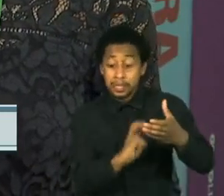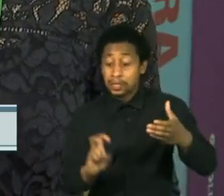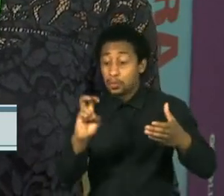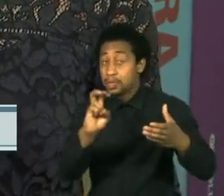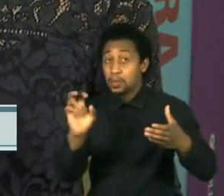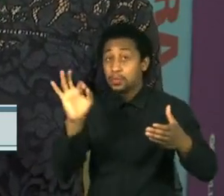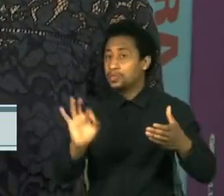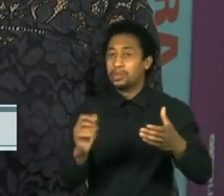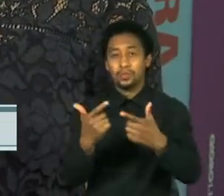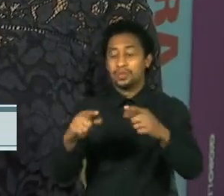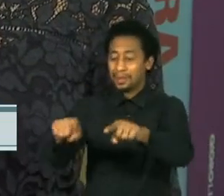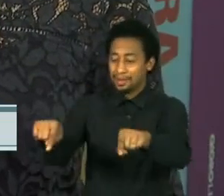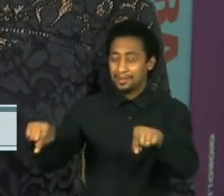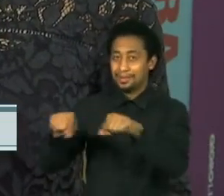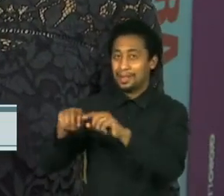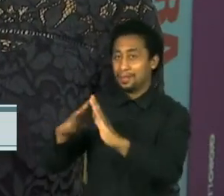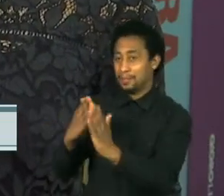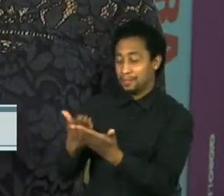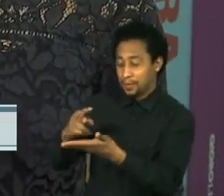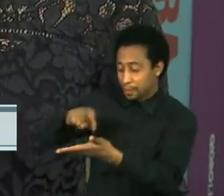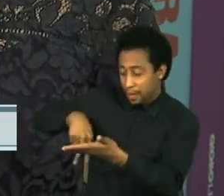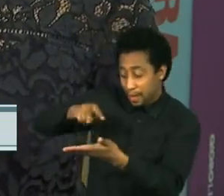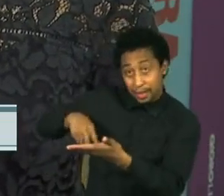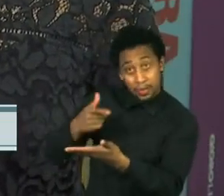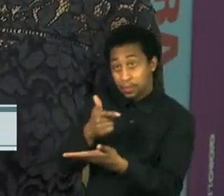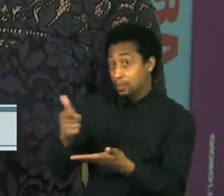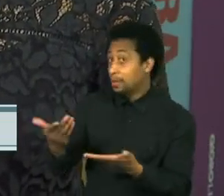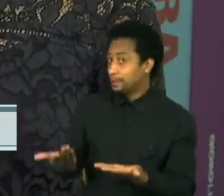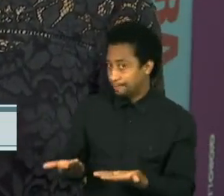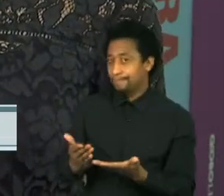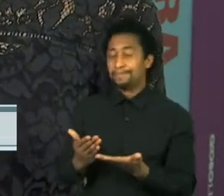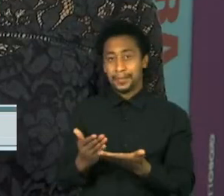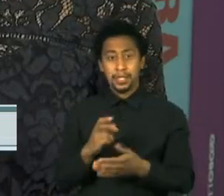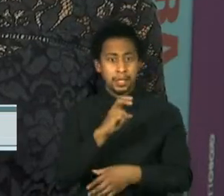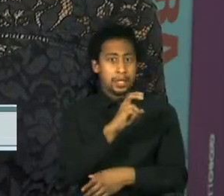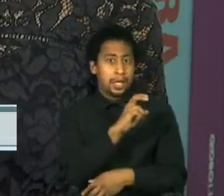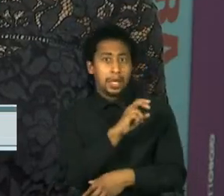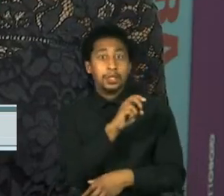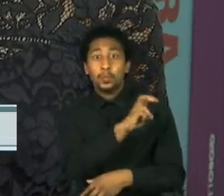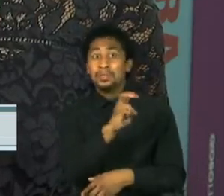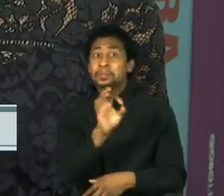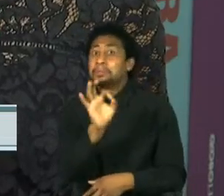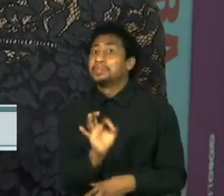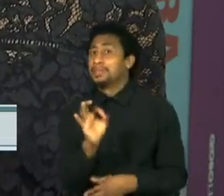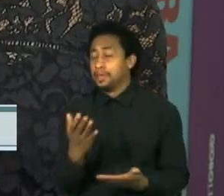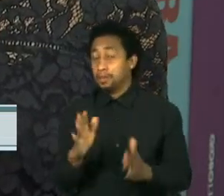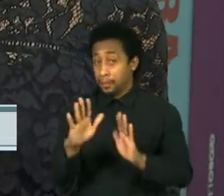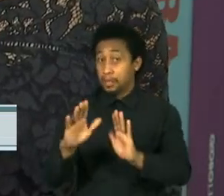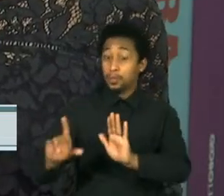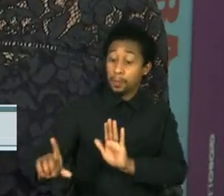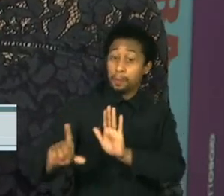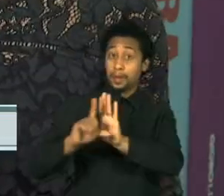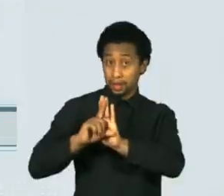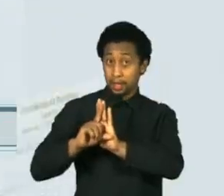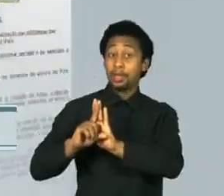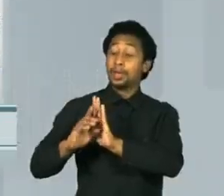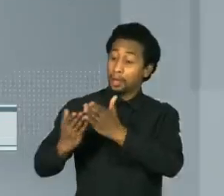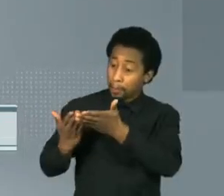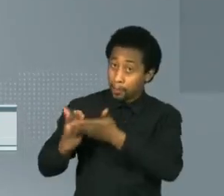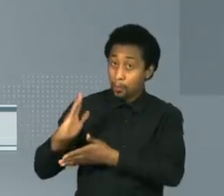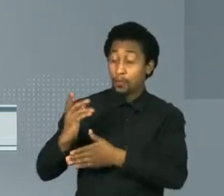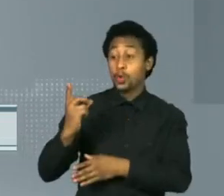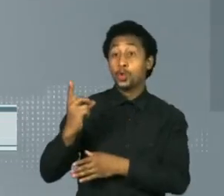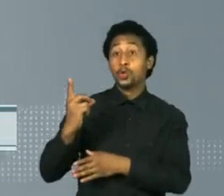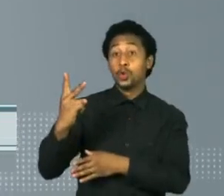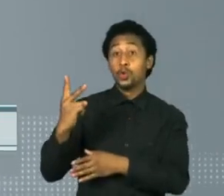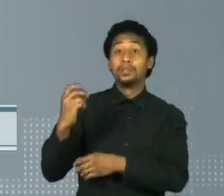uma sala de leitura. O curioso nessa história é que uma lei aprovada há 12 anos garante esse direito. De acordo